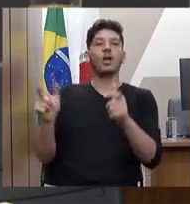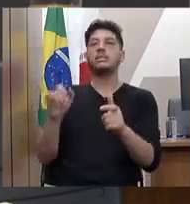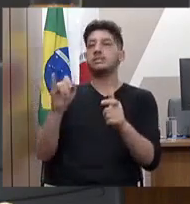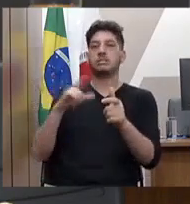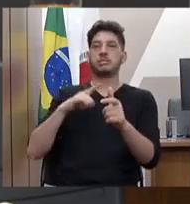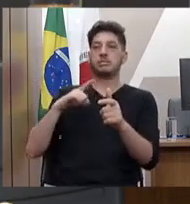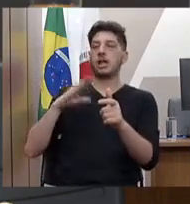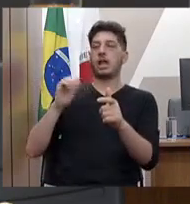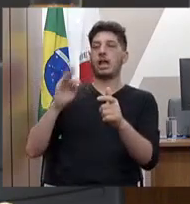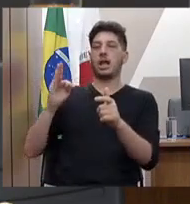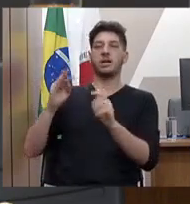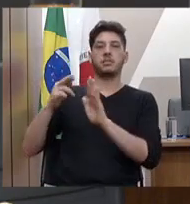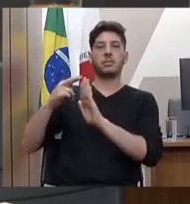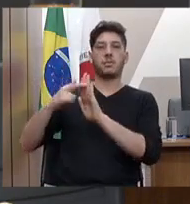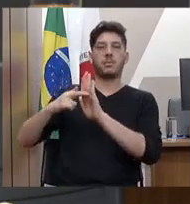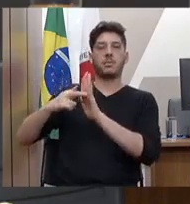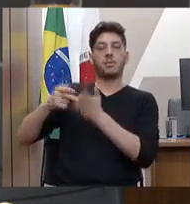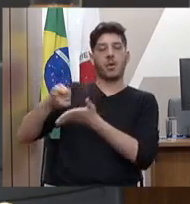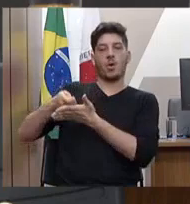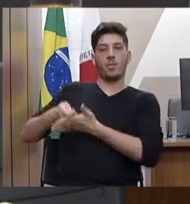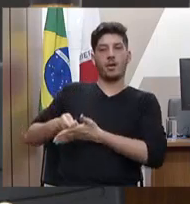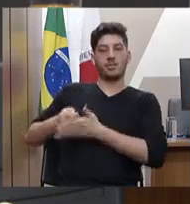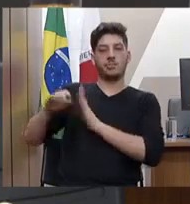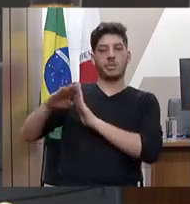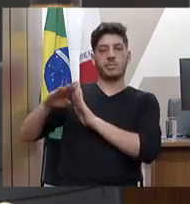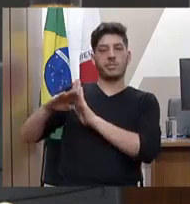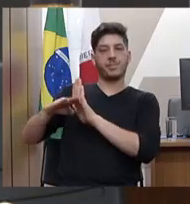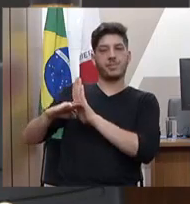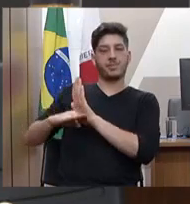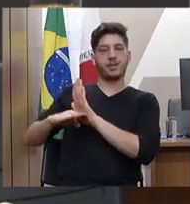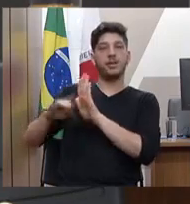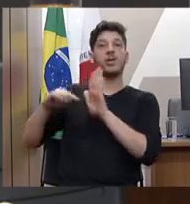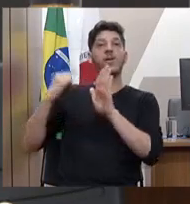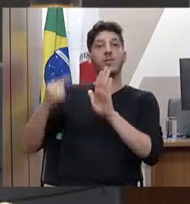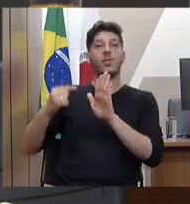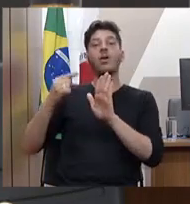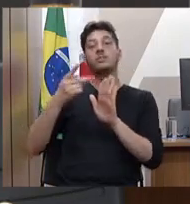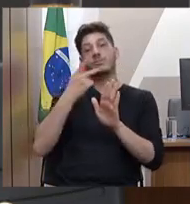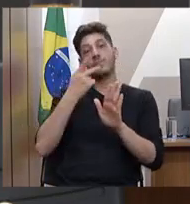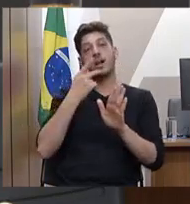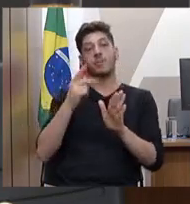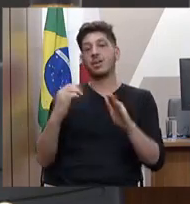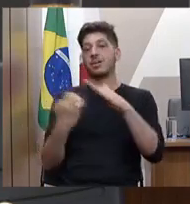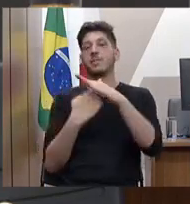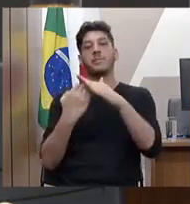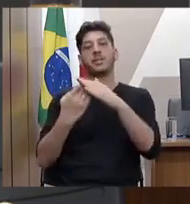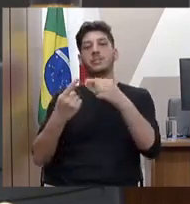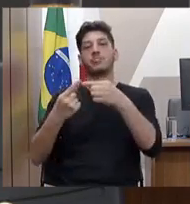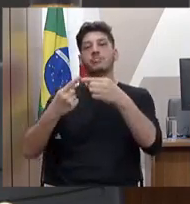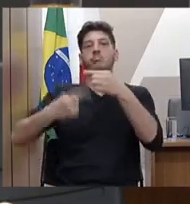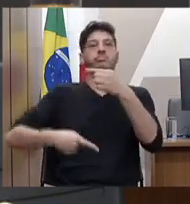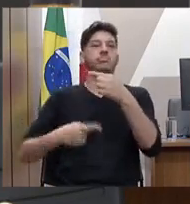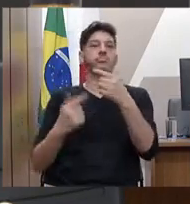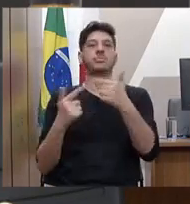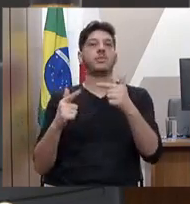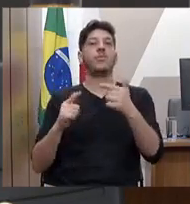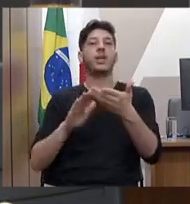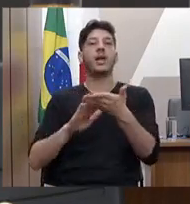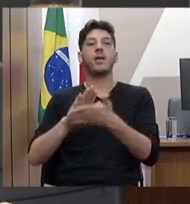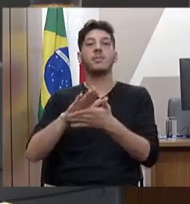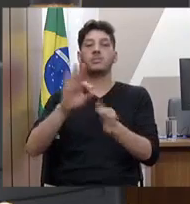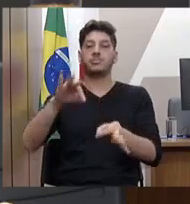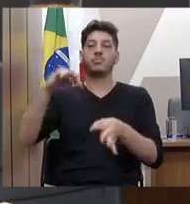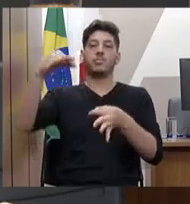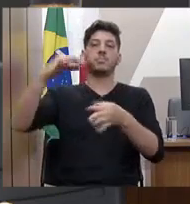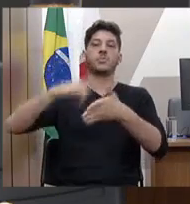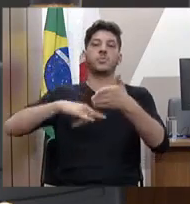obrigações eram vários obrigações nós indicamos ao juízo que a empresa não estava emitindo a cati e a empresa